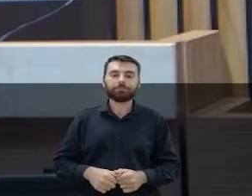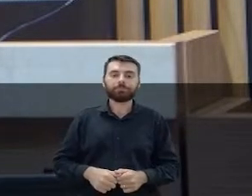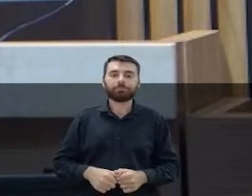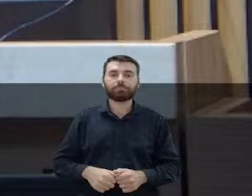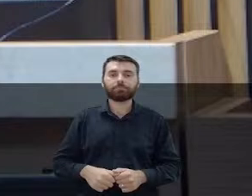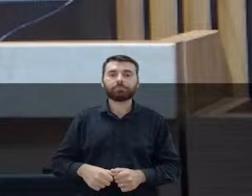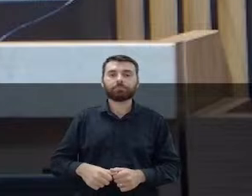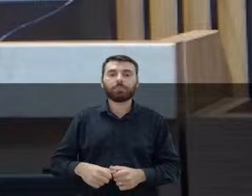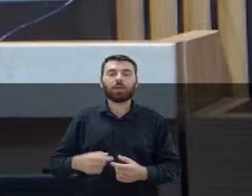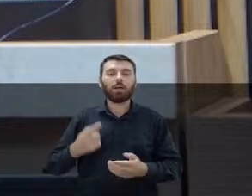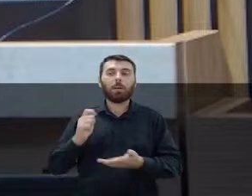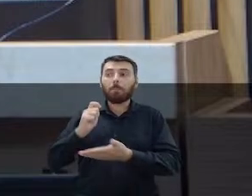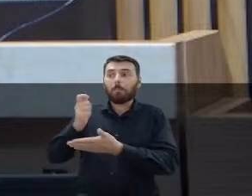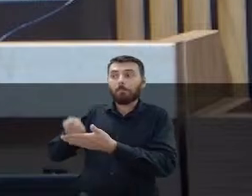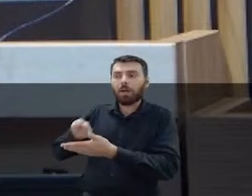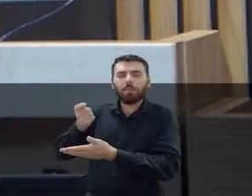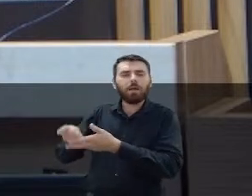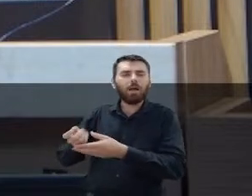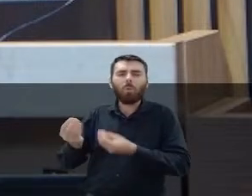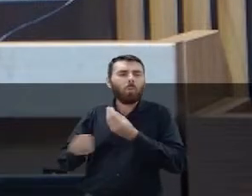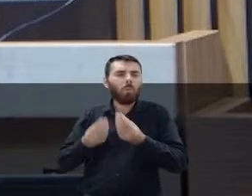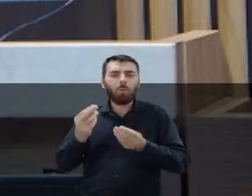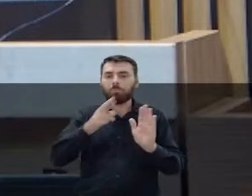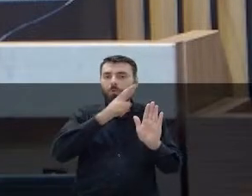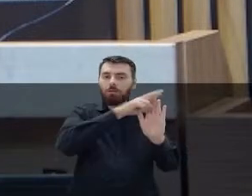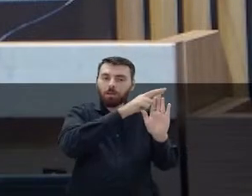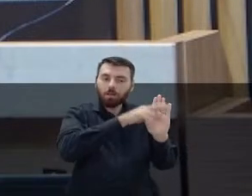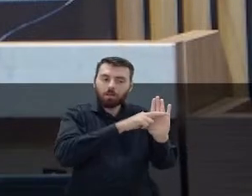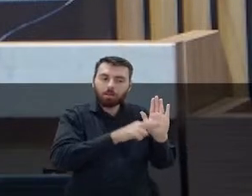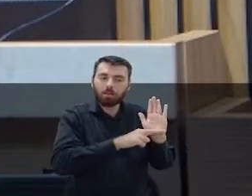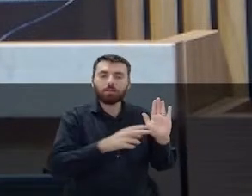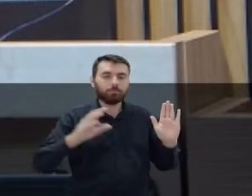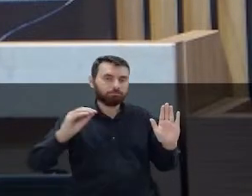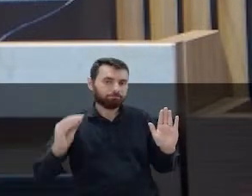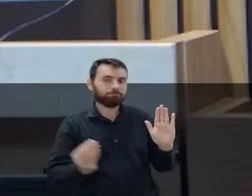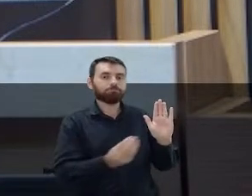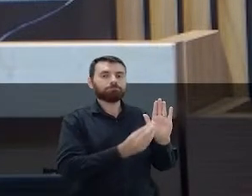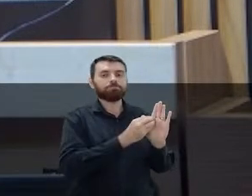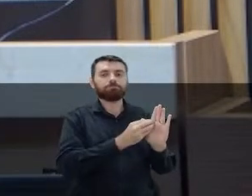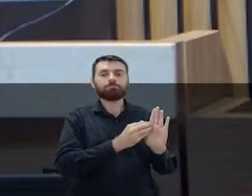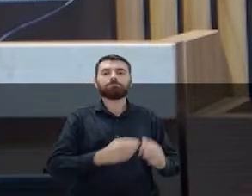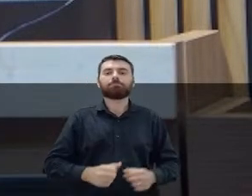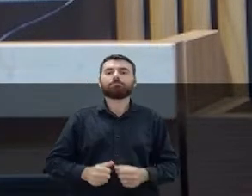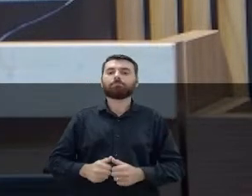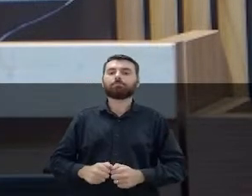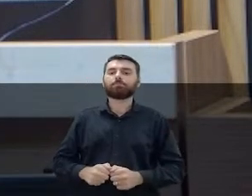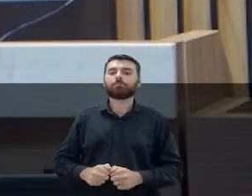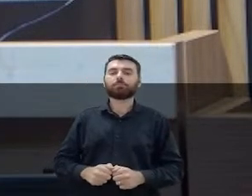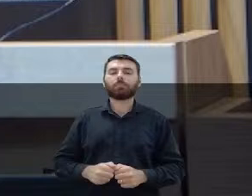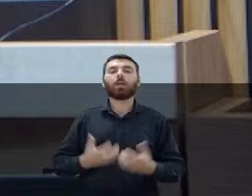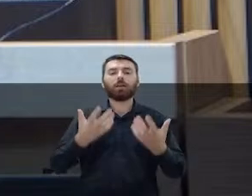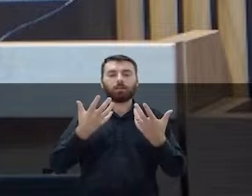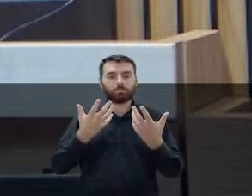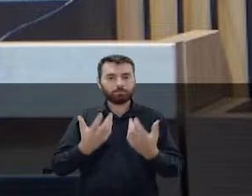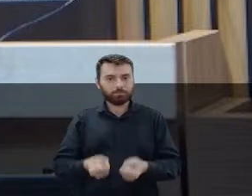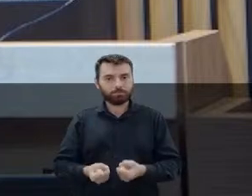o pagamento dessa indenização e dou provimento ao apelo da